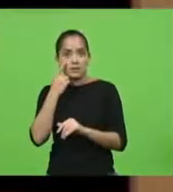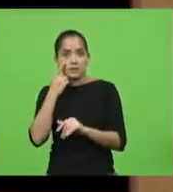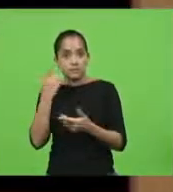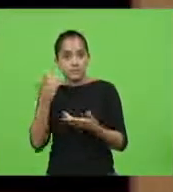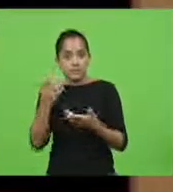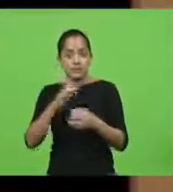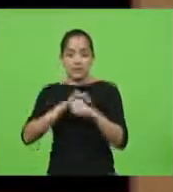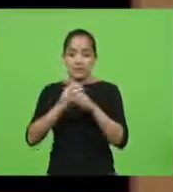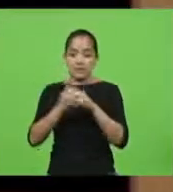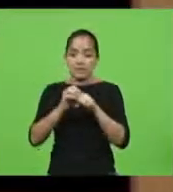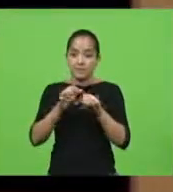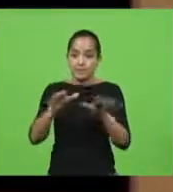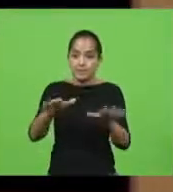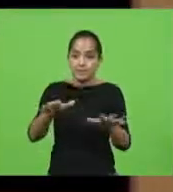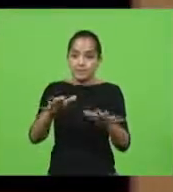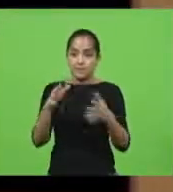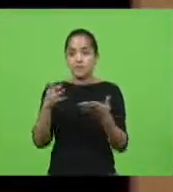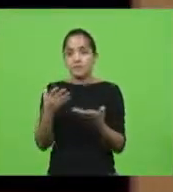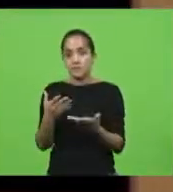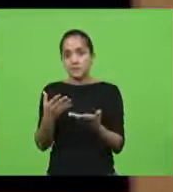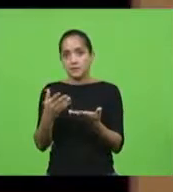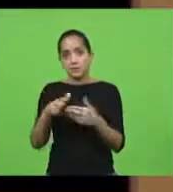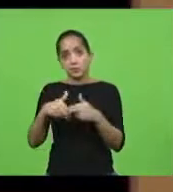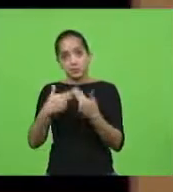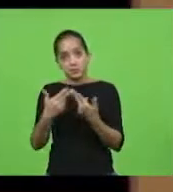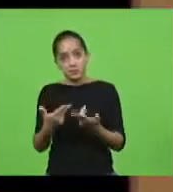pandemia que atinge todo o Estado,